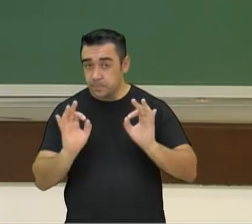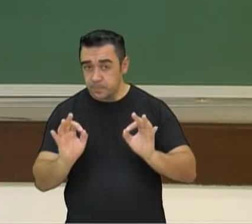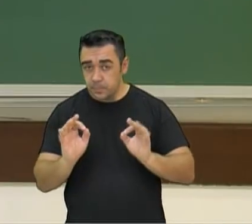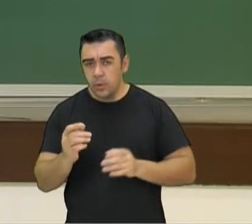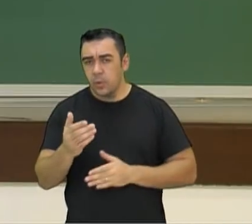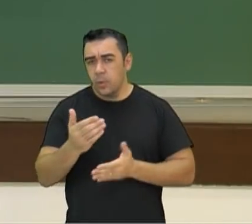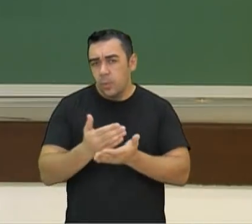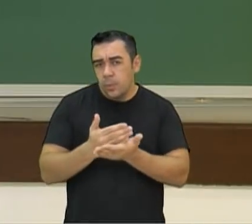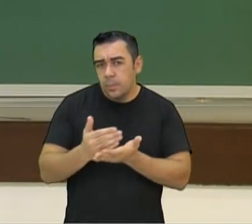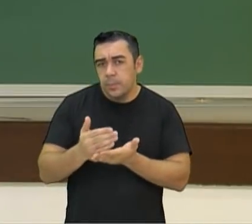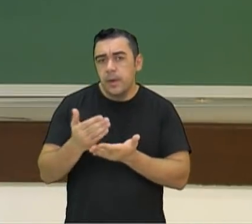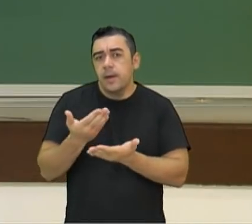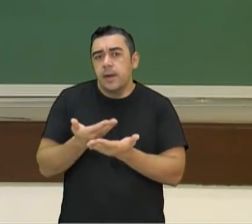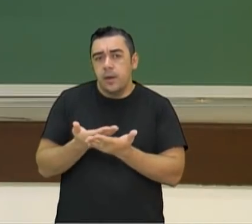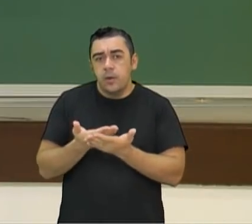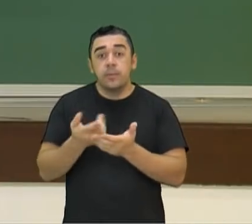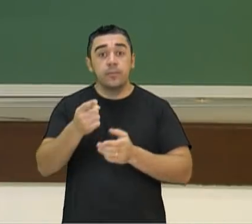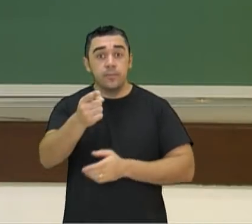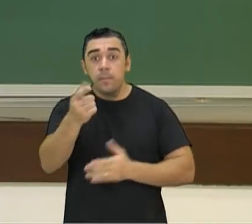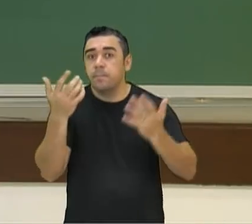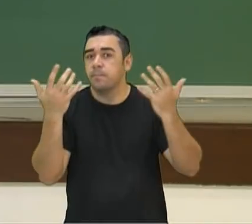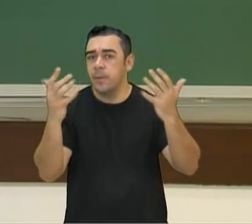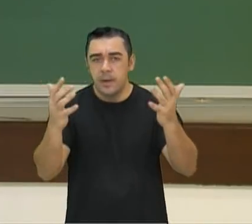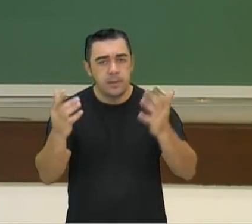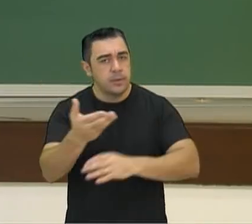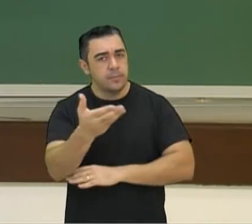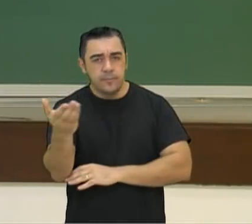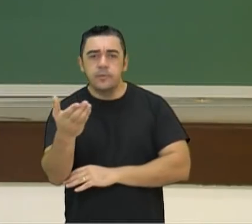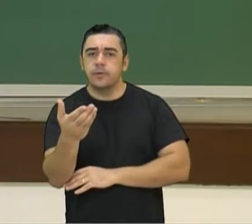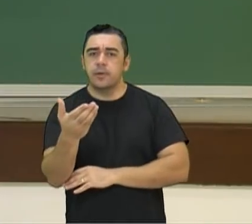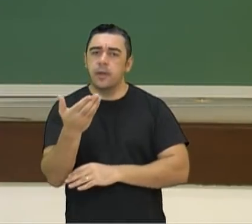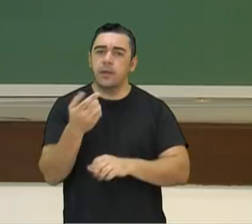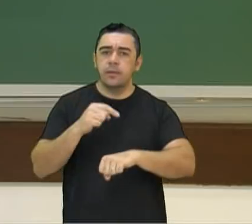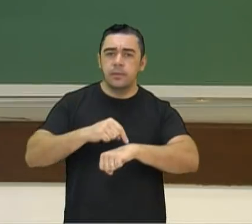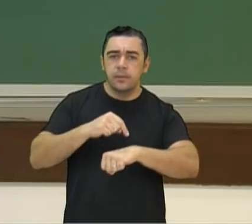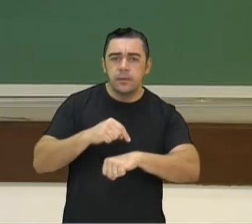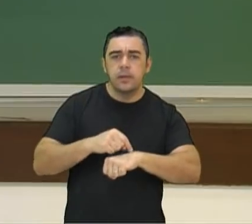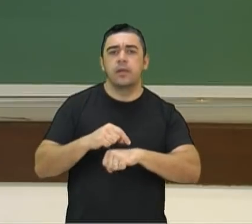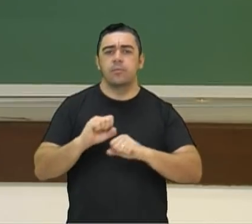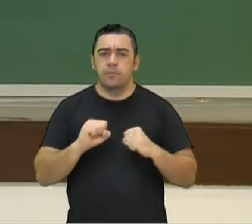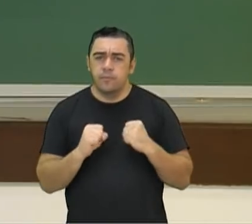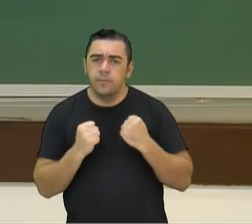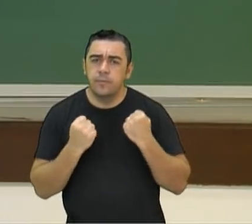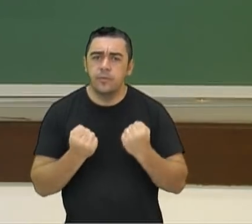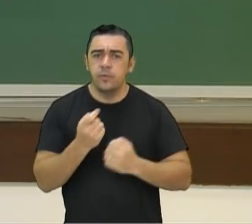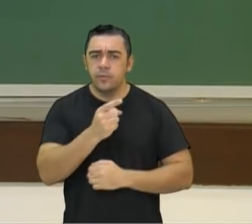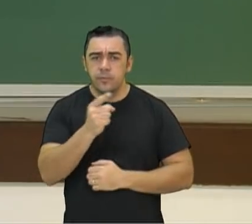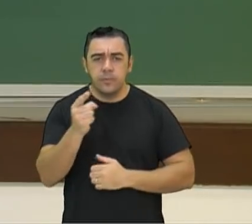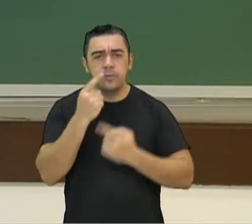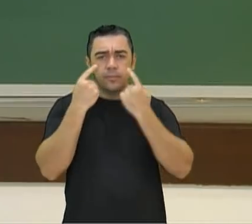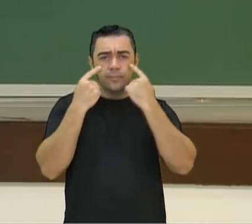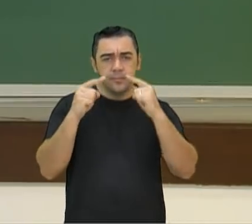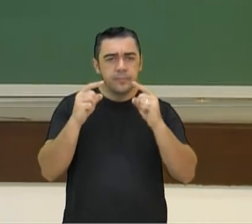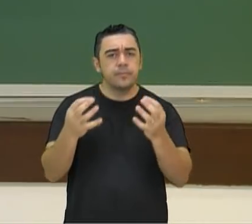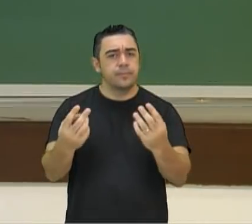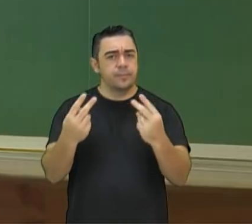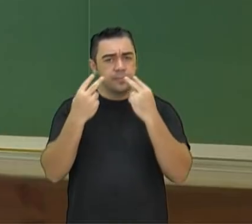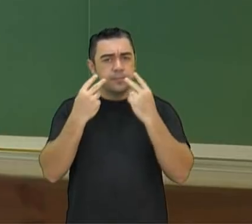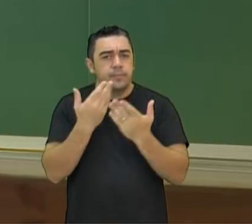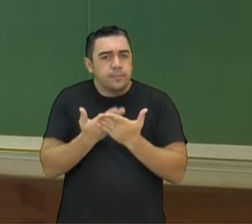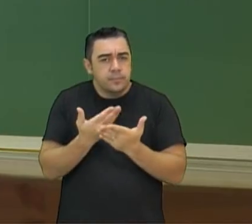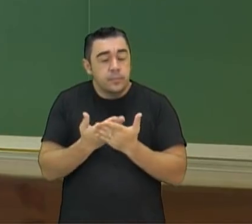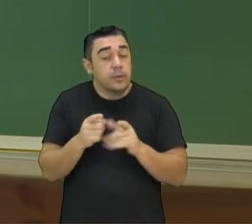Vou começar a aula novamente parabenizando vocês pelo empenho e dedicação, né, pelo esforço de estarem aí acompanhando as videoaulas, né,